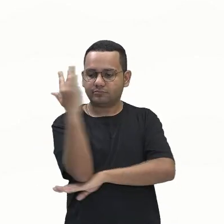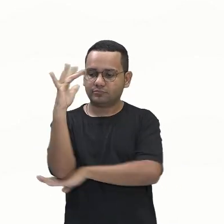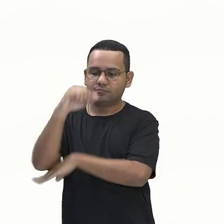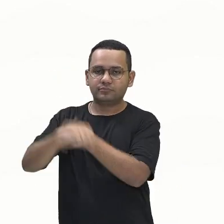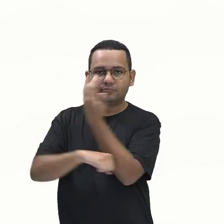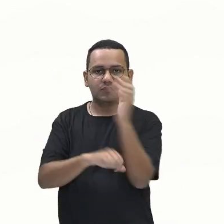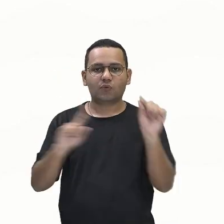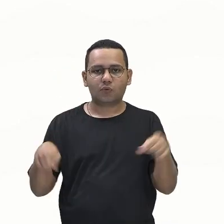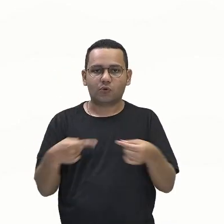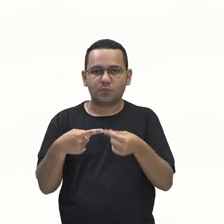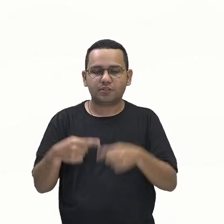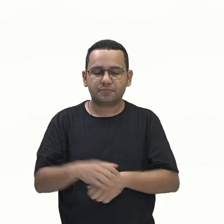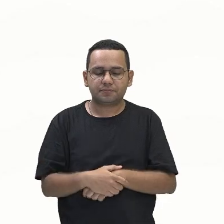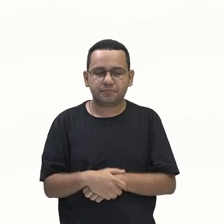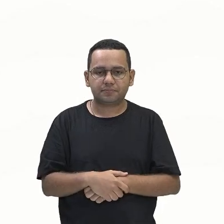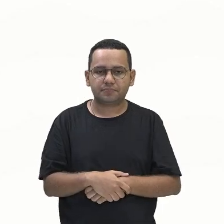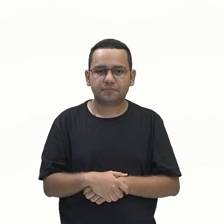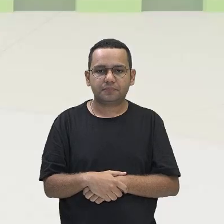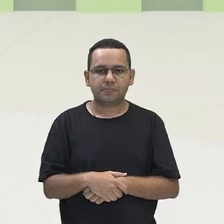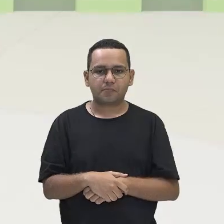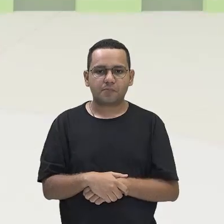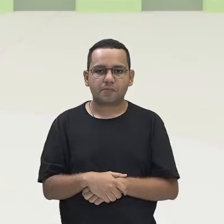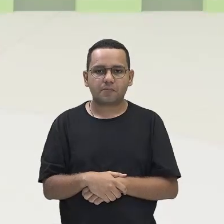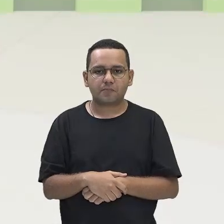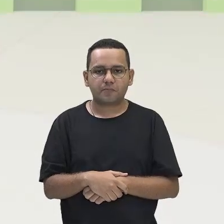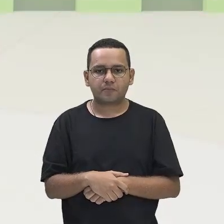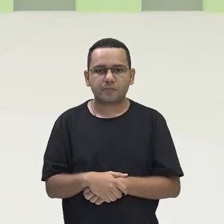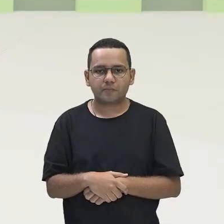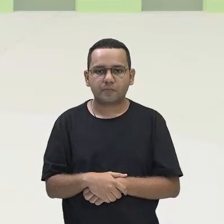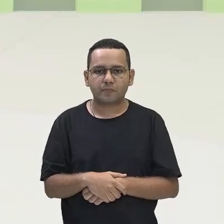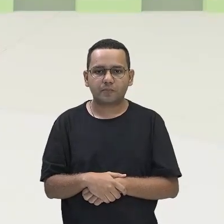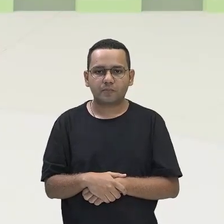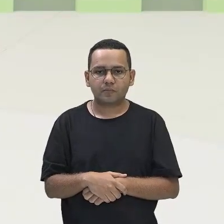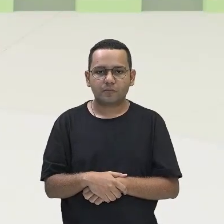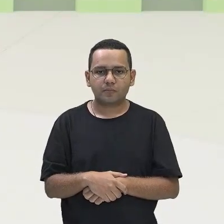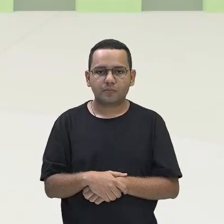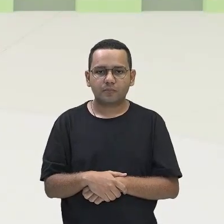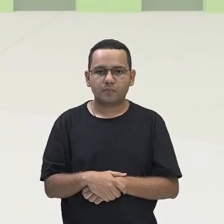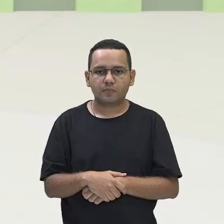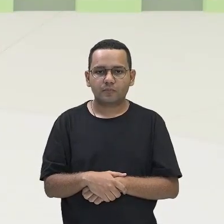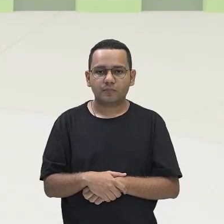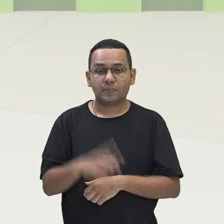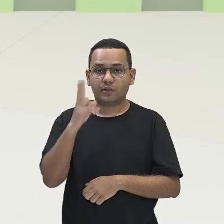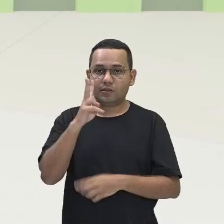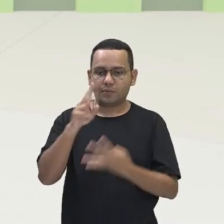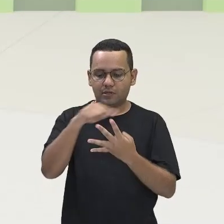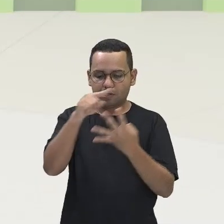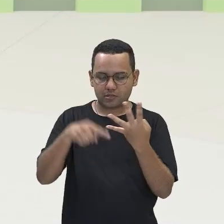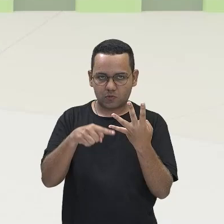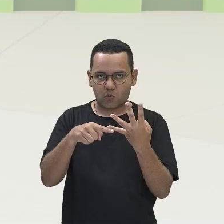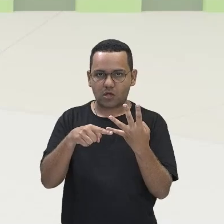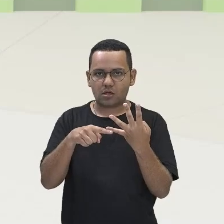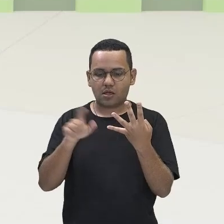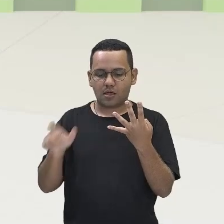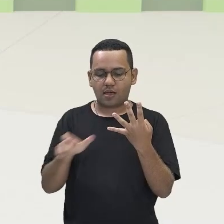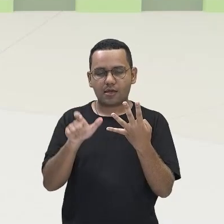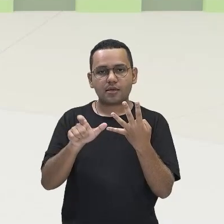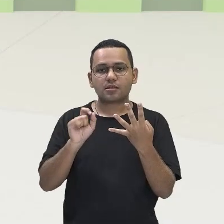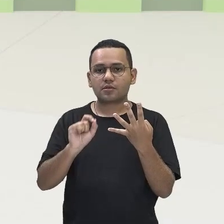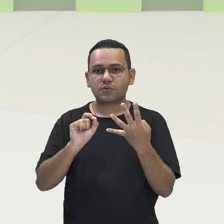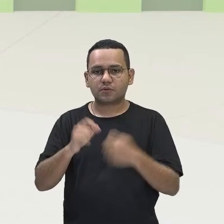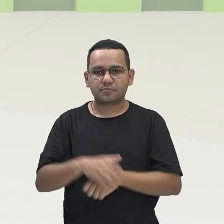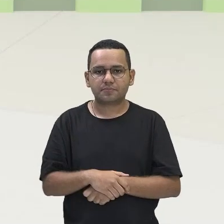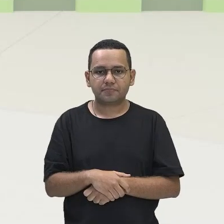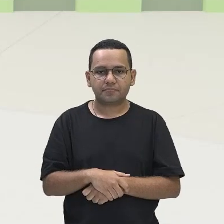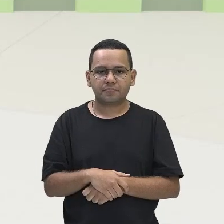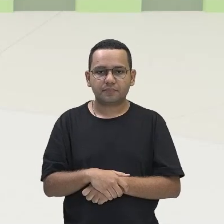a hidrosfera e a biosfera, que é onde está presente seres vivos,